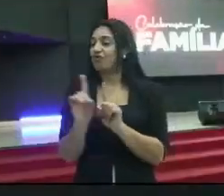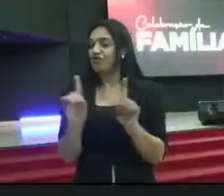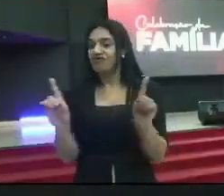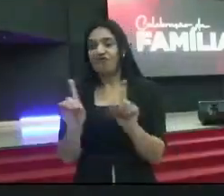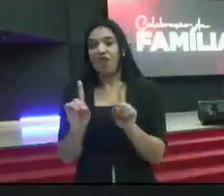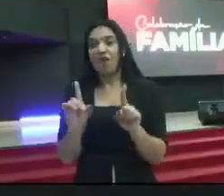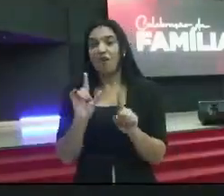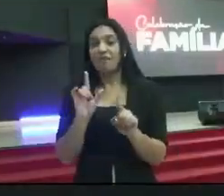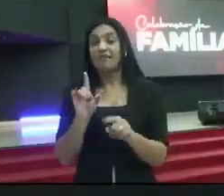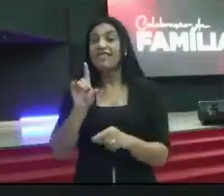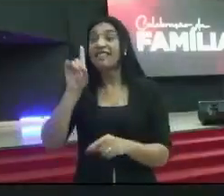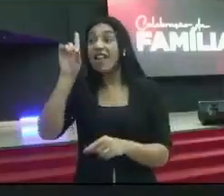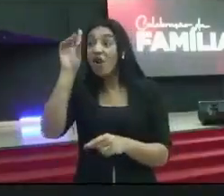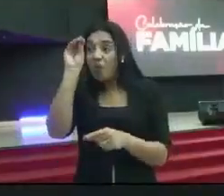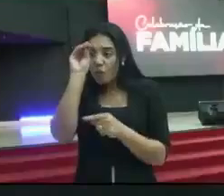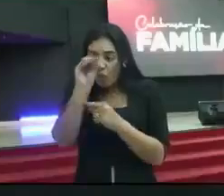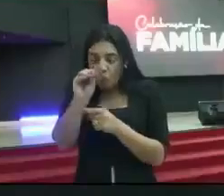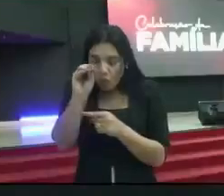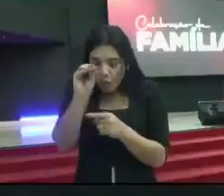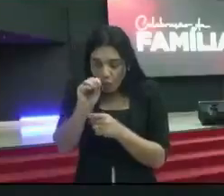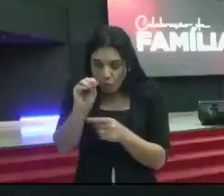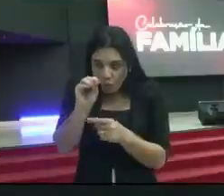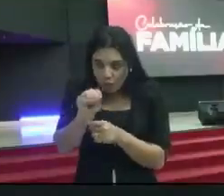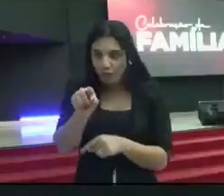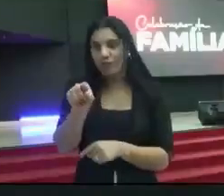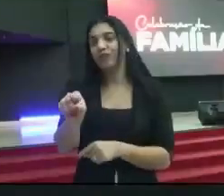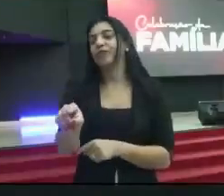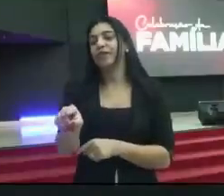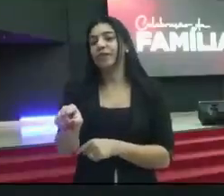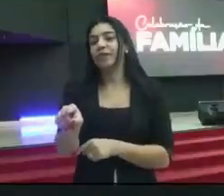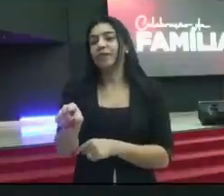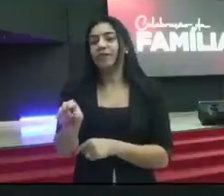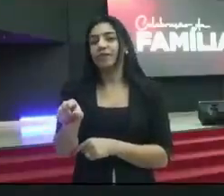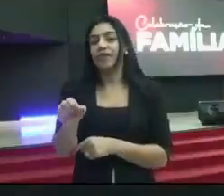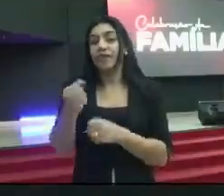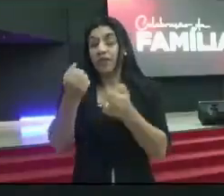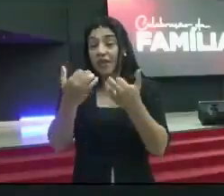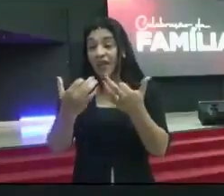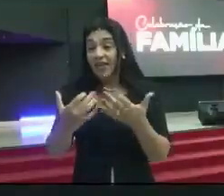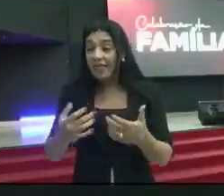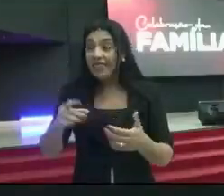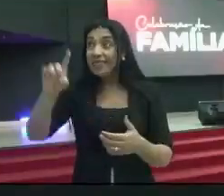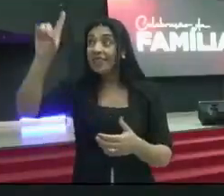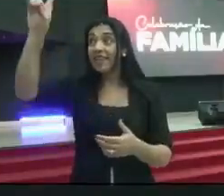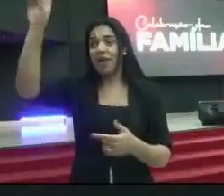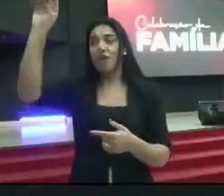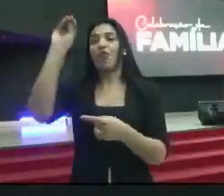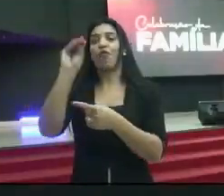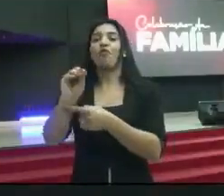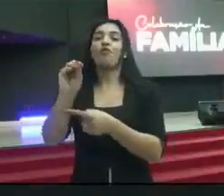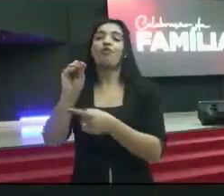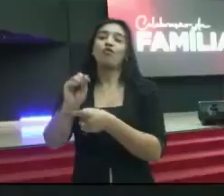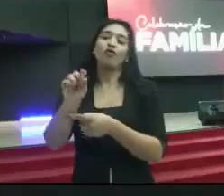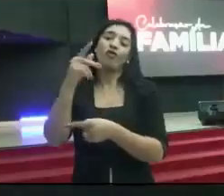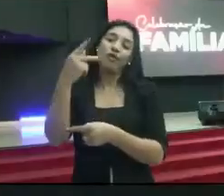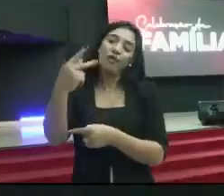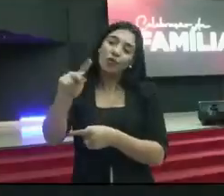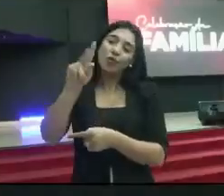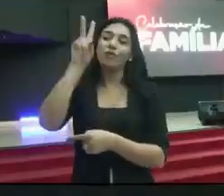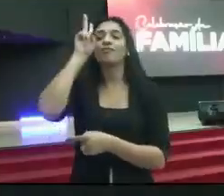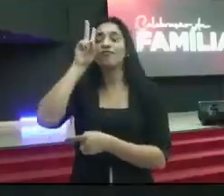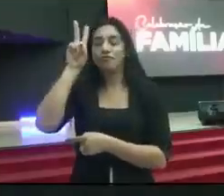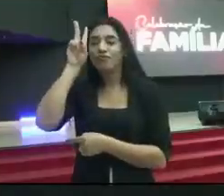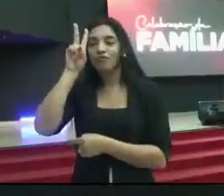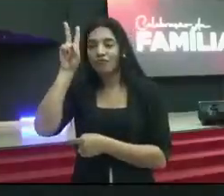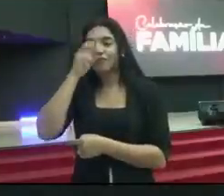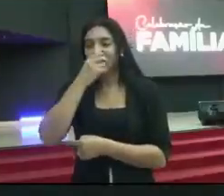Deus preservou você. Eu vou dizer de novo, Deus preservou